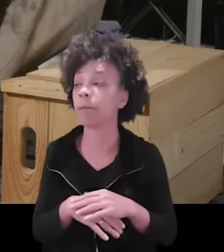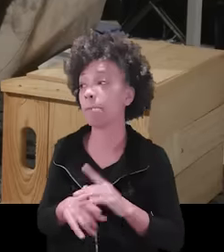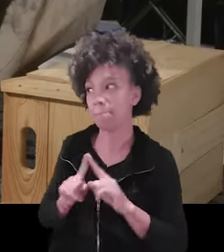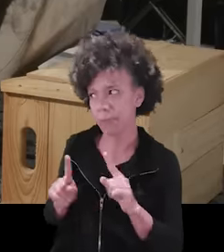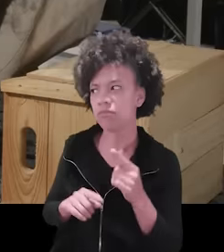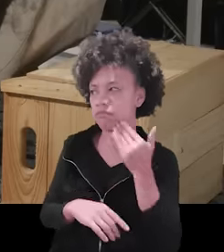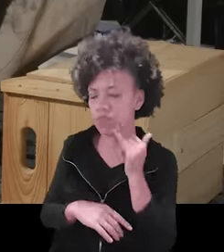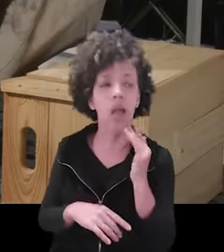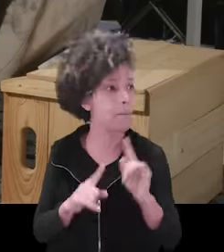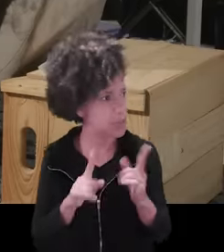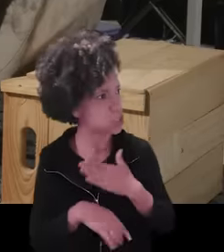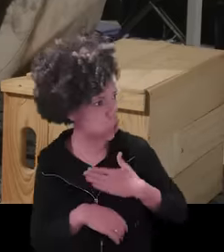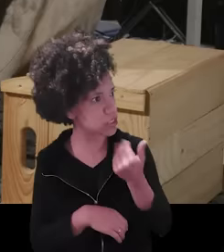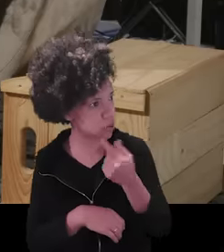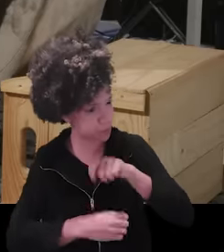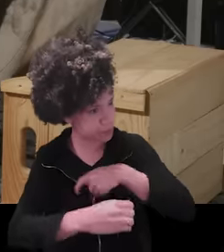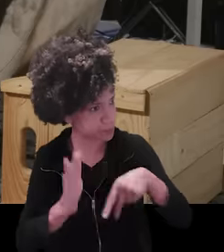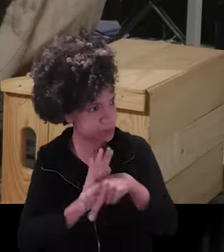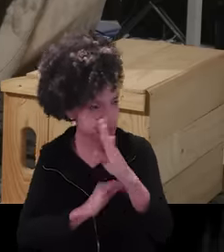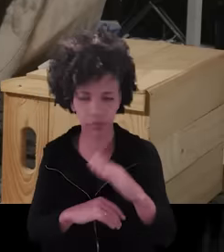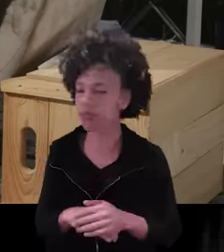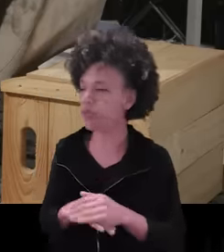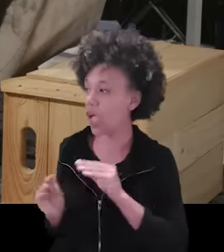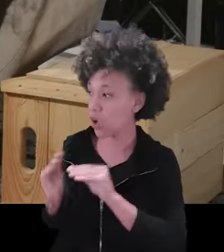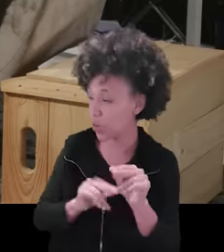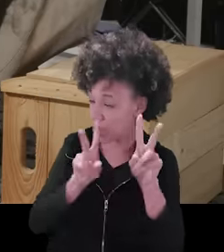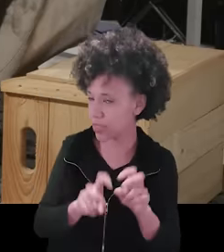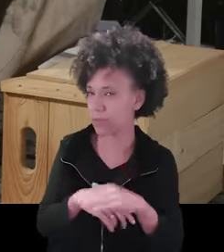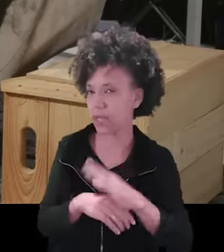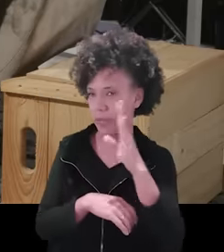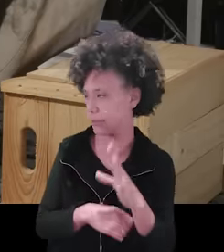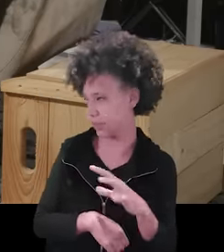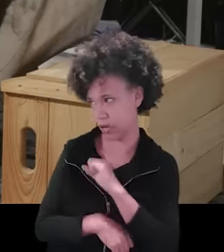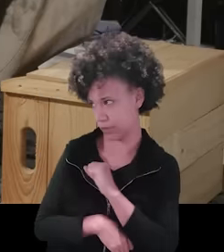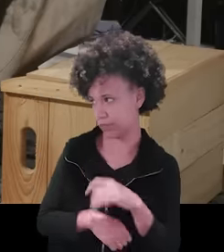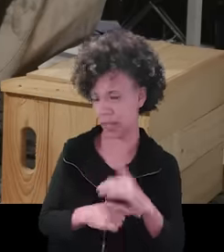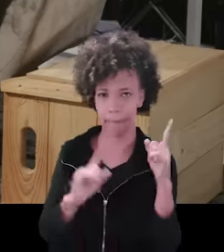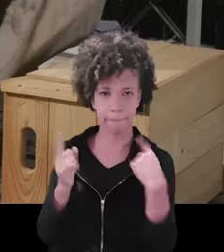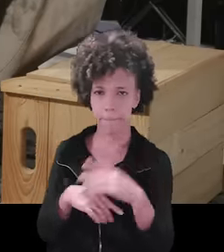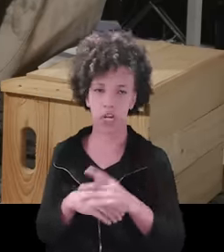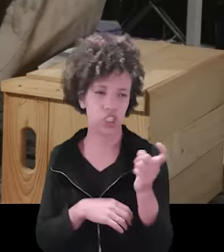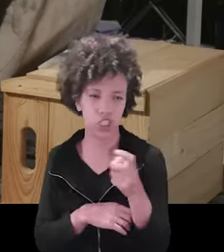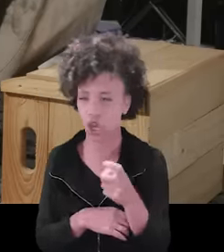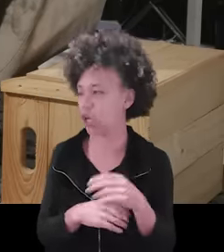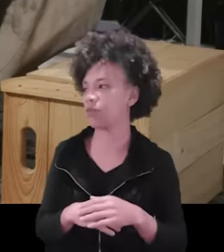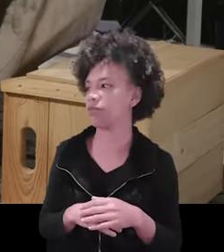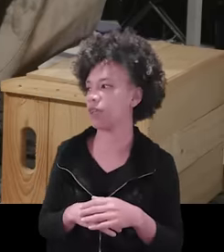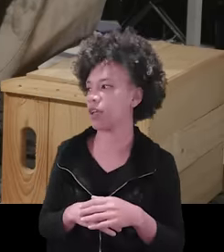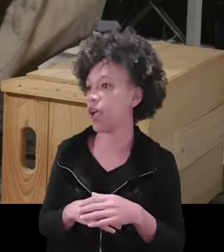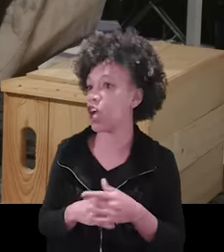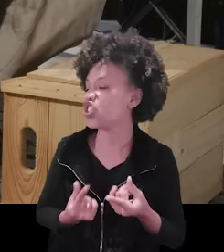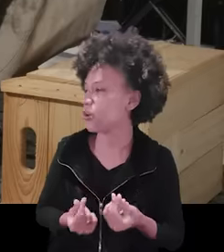sabe mas eles gostam da nossa culinária e agora vamos lá O que é o assunto que brasileiro ama pira vida Tik